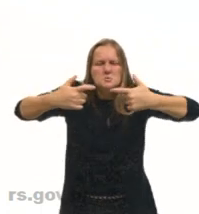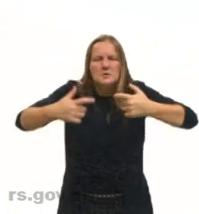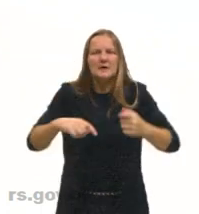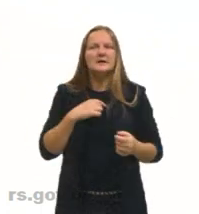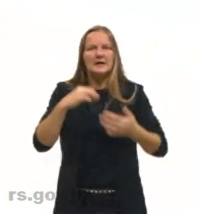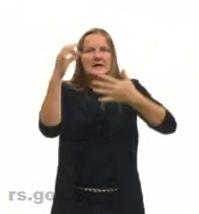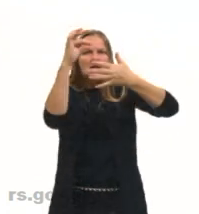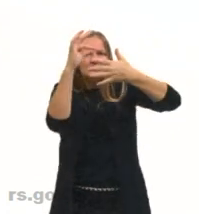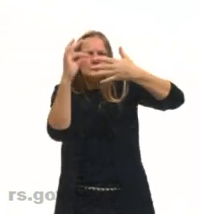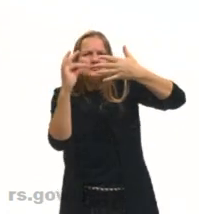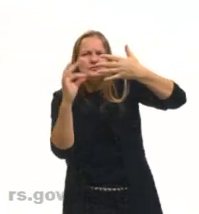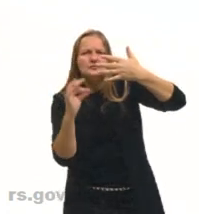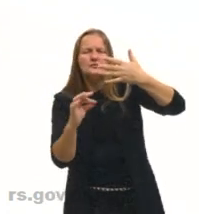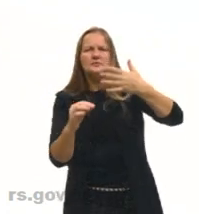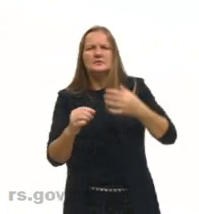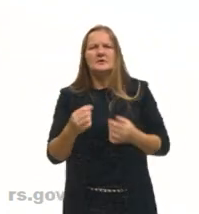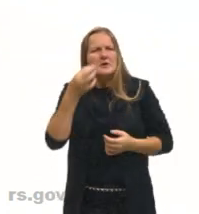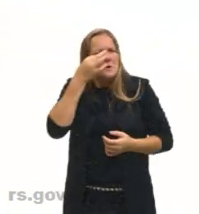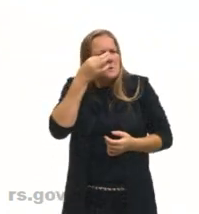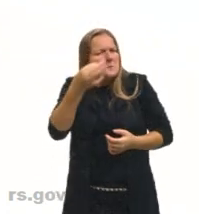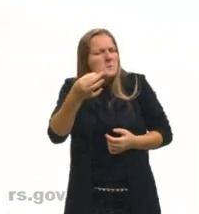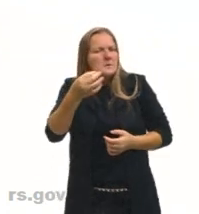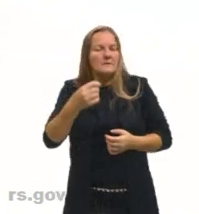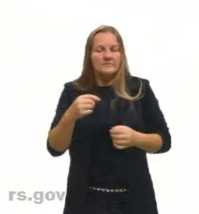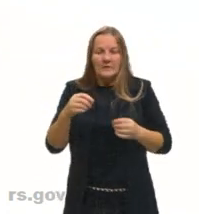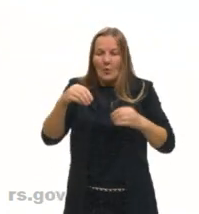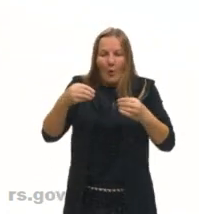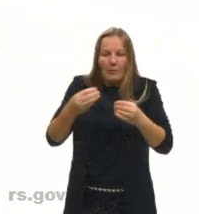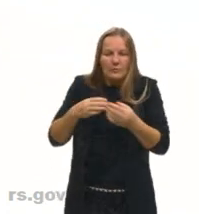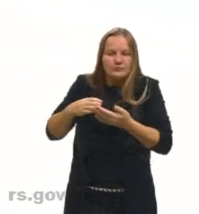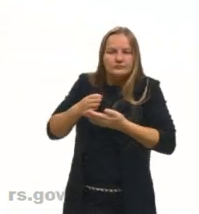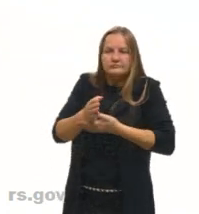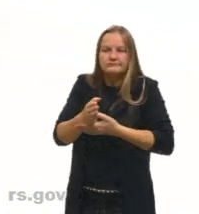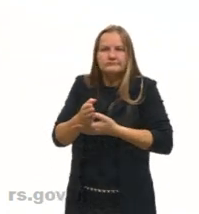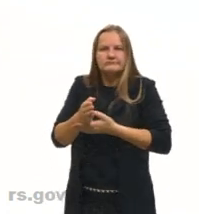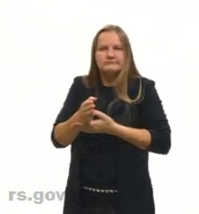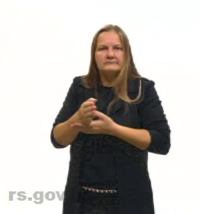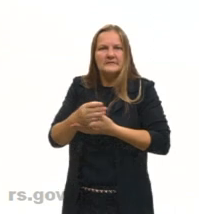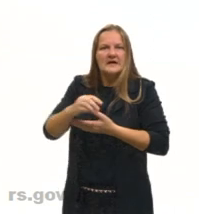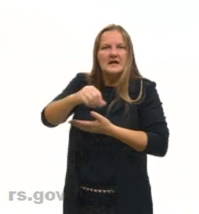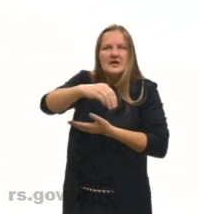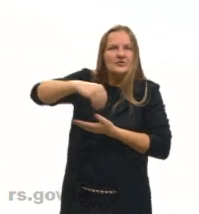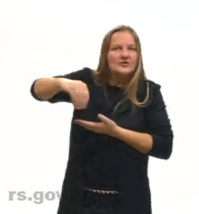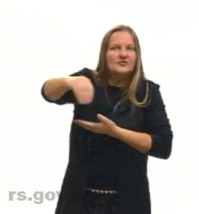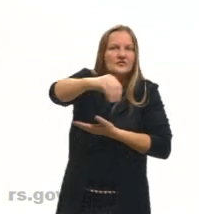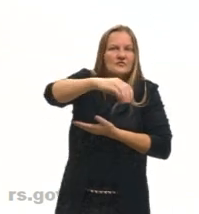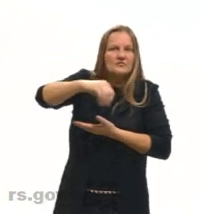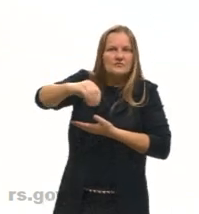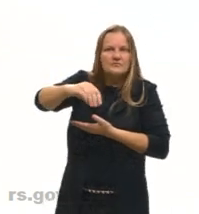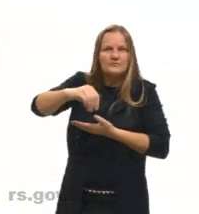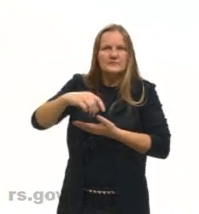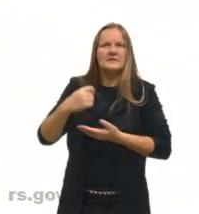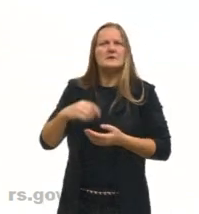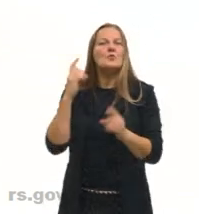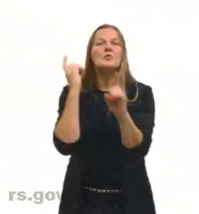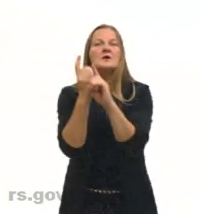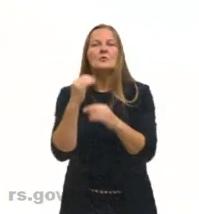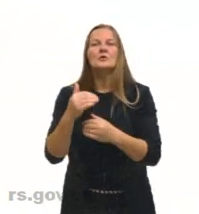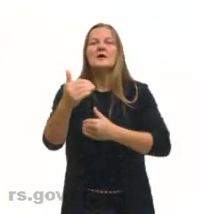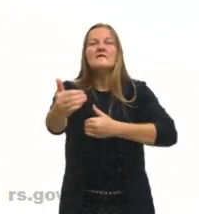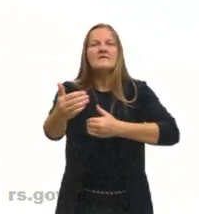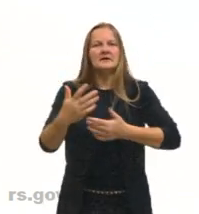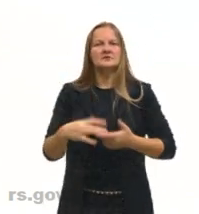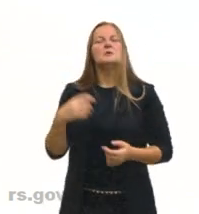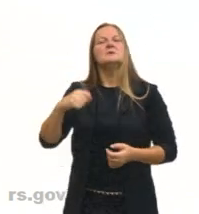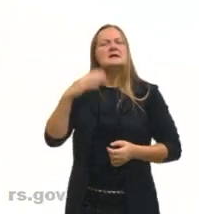detalhamento muito grande do teu território precisa saber o que que tá rolando o que que tu vai encontrar certo então tu precisa